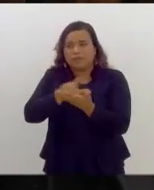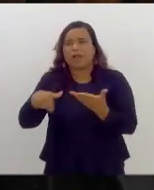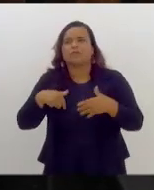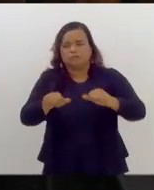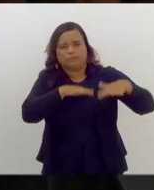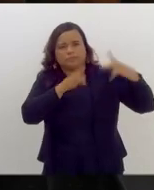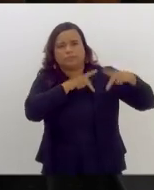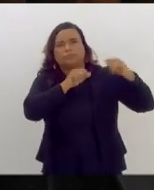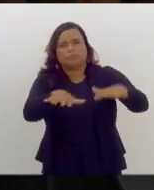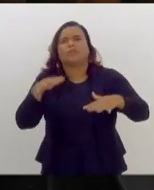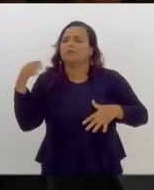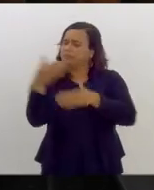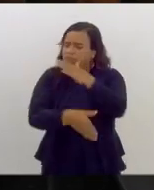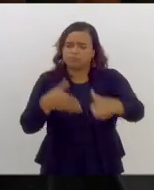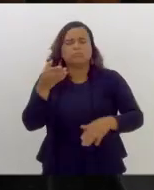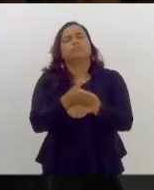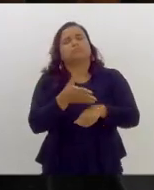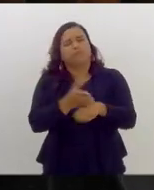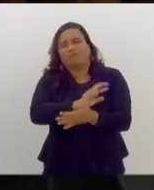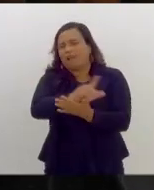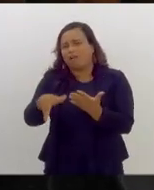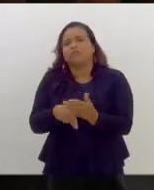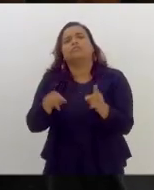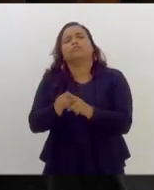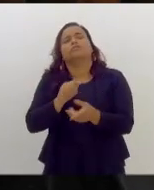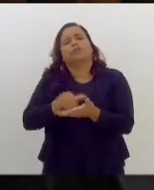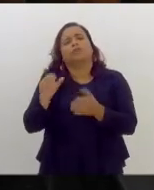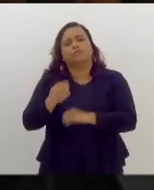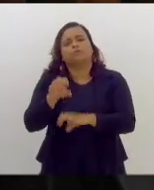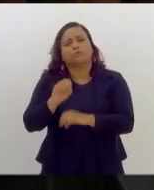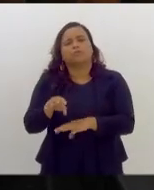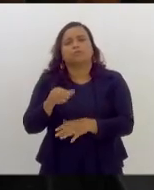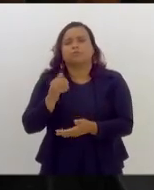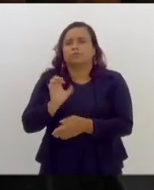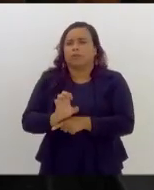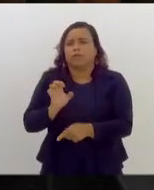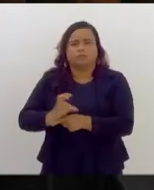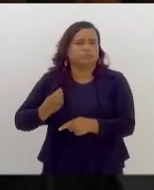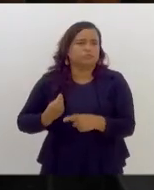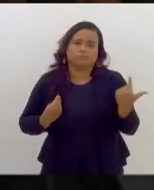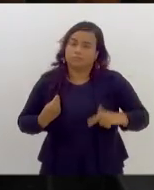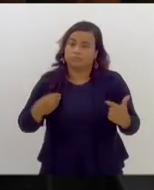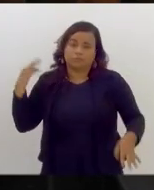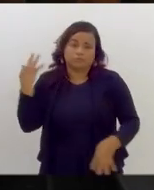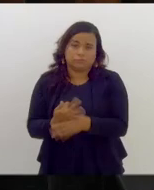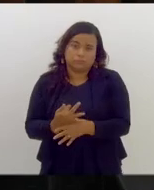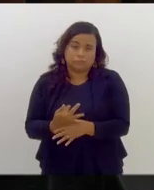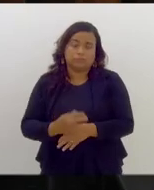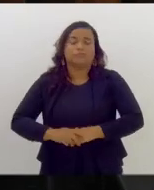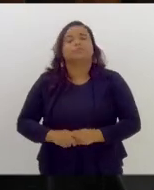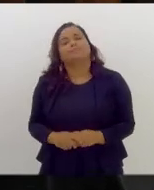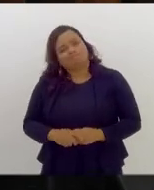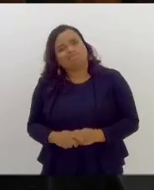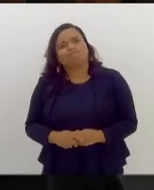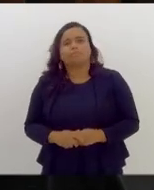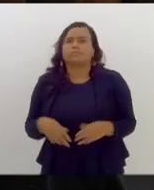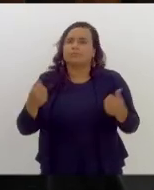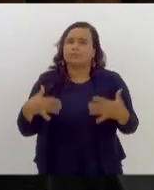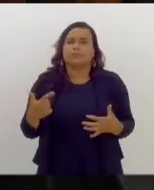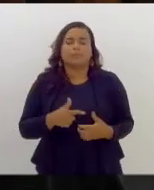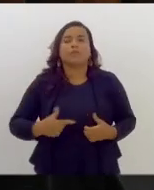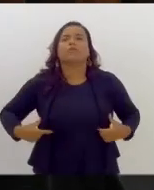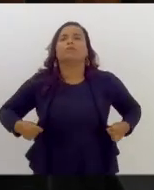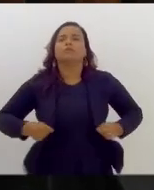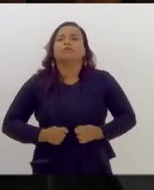audiência pública, várias entidades da sociedade civil, a Secretaria de Estado de Educação não se fez presente, quero aqui manifestar, tudo bem que o